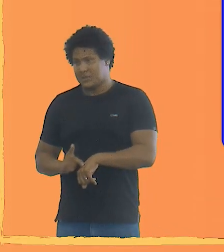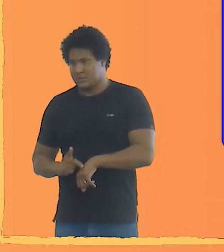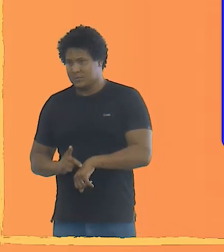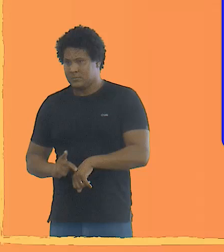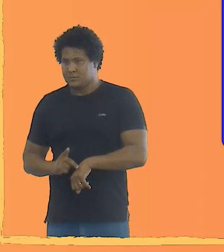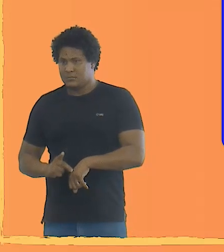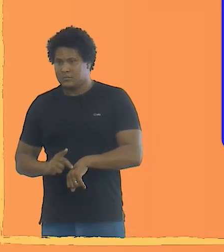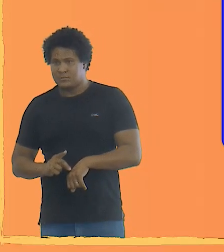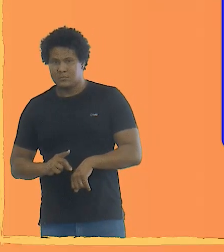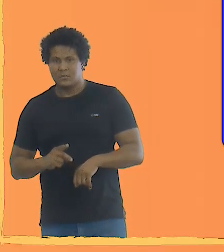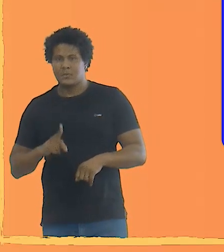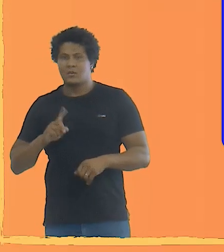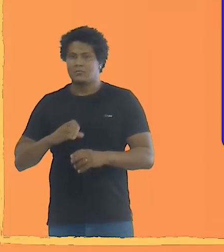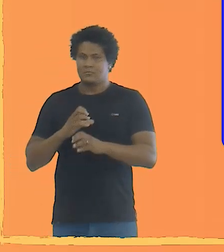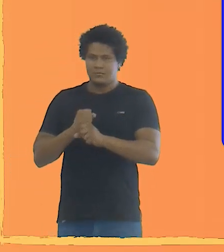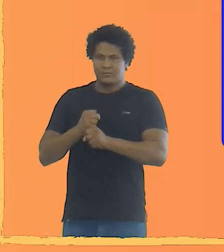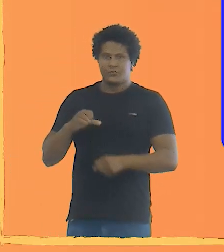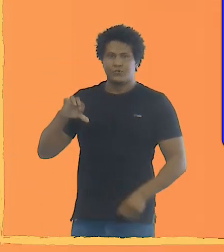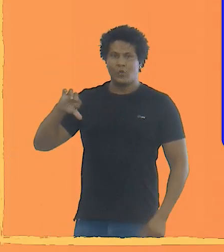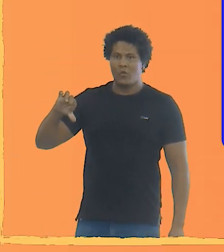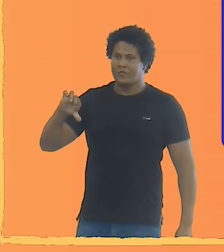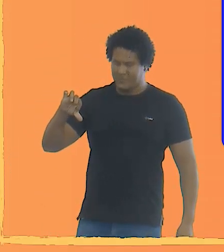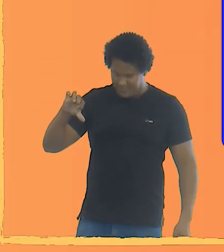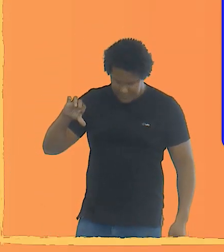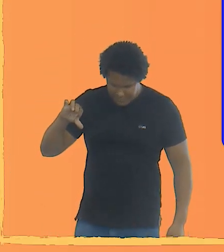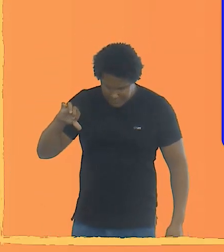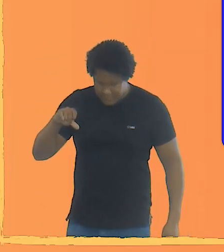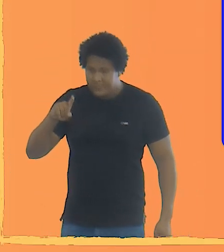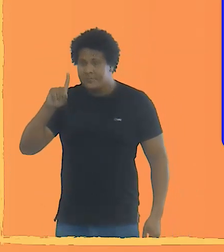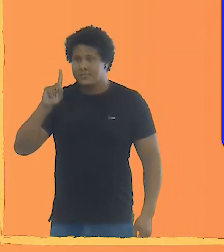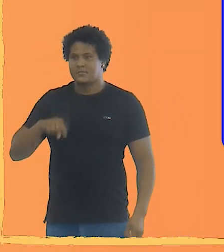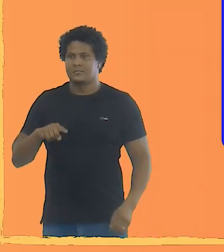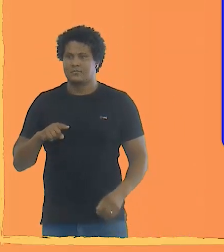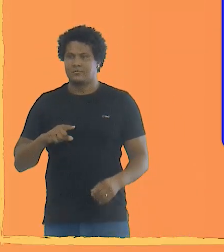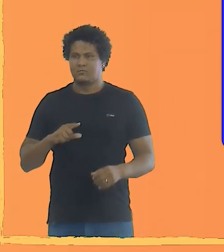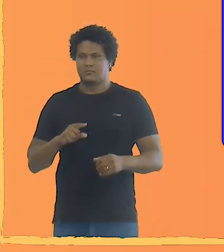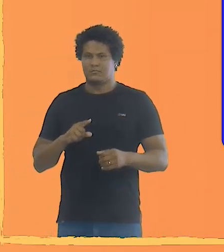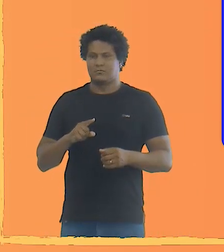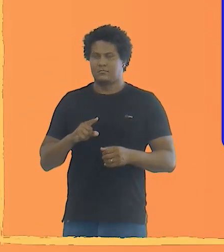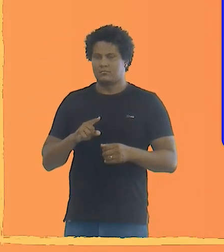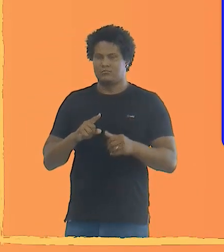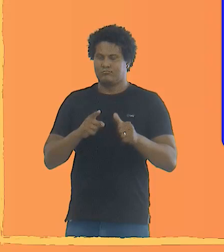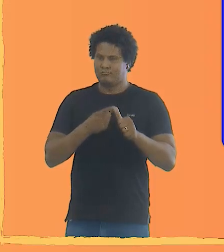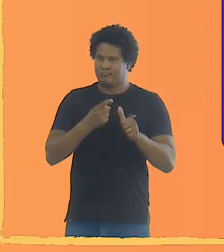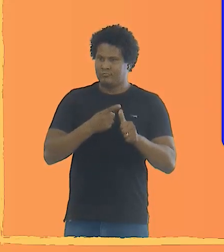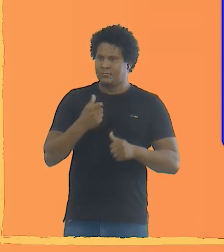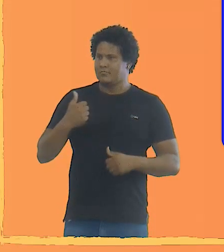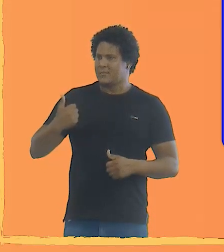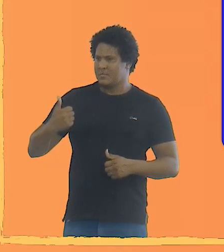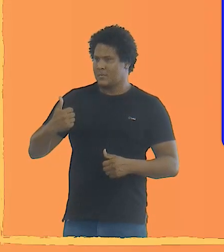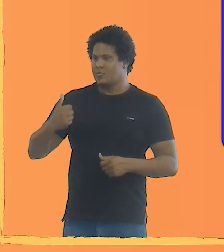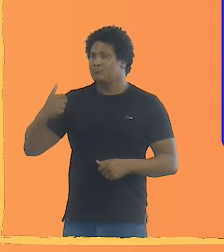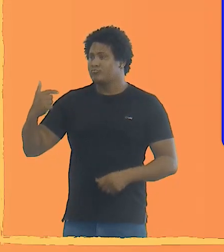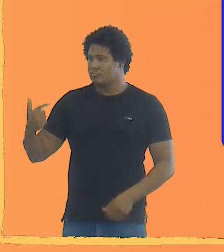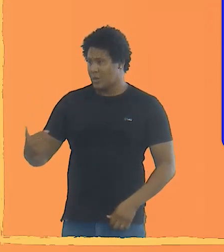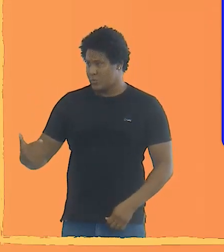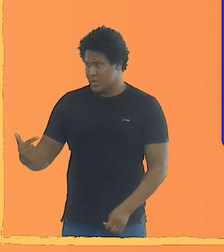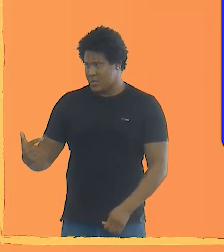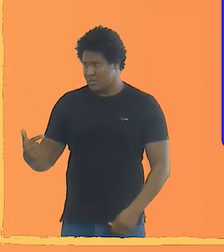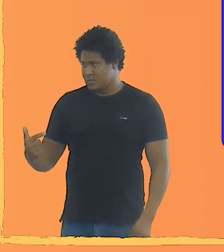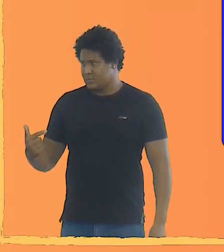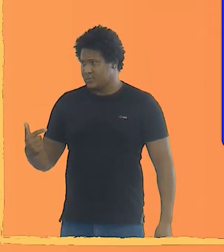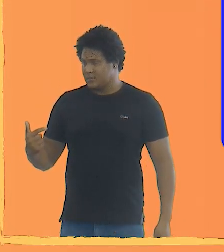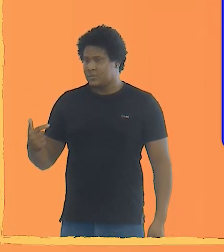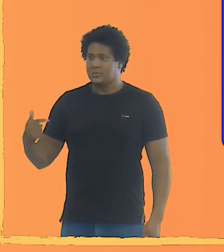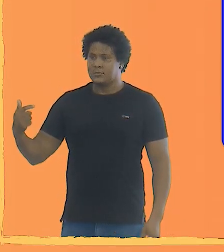de possibilidades, 9 com as cores primárias, mais 9 com as cores secundárias, mais o